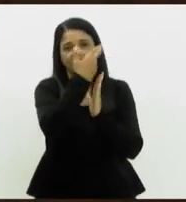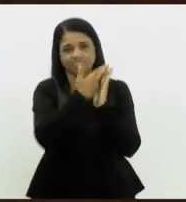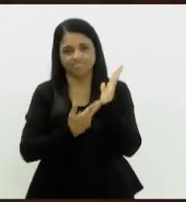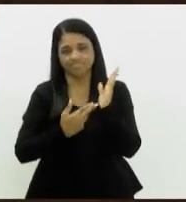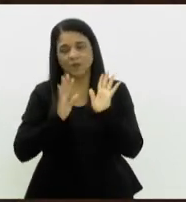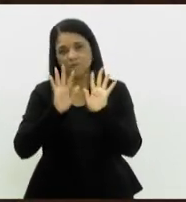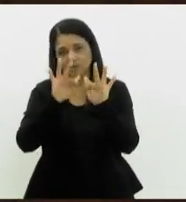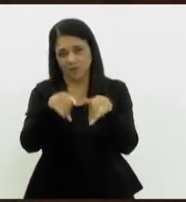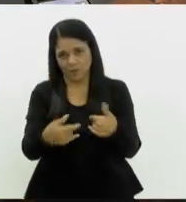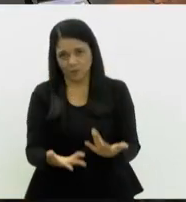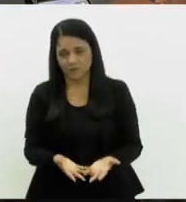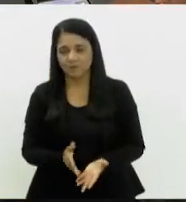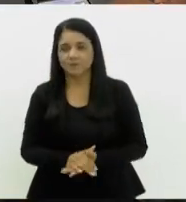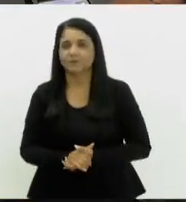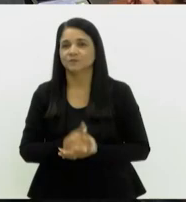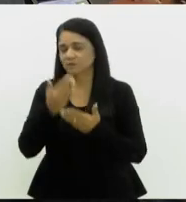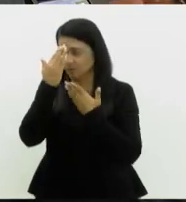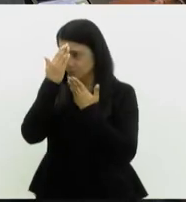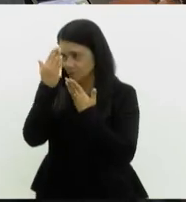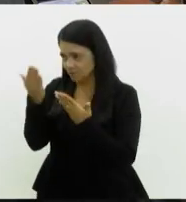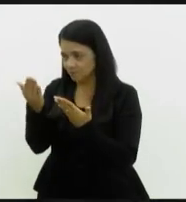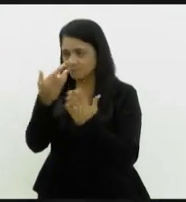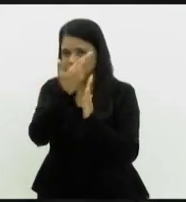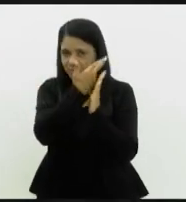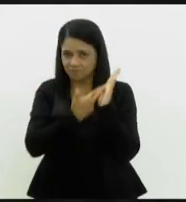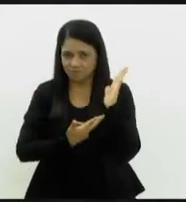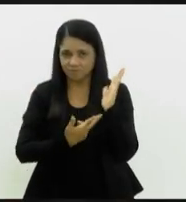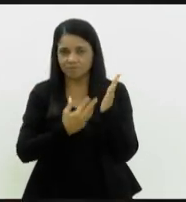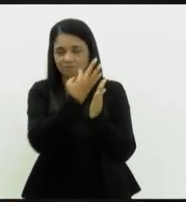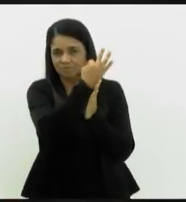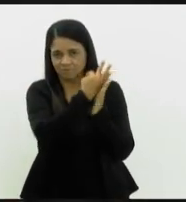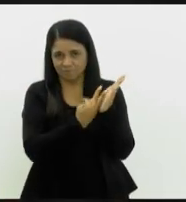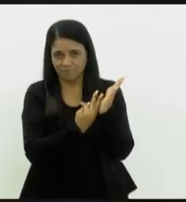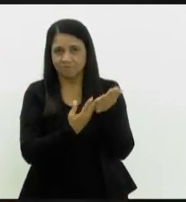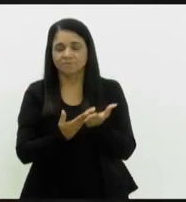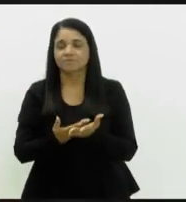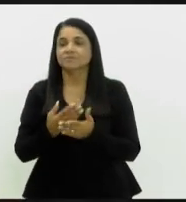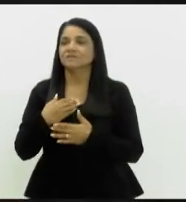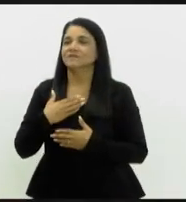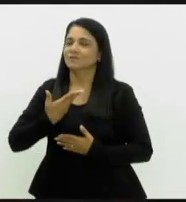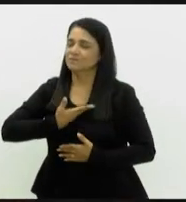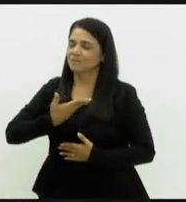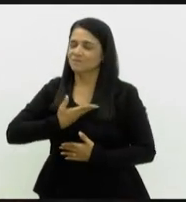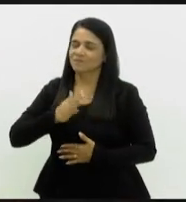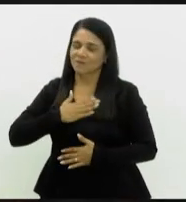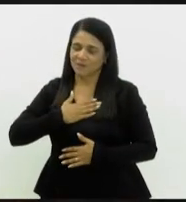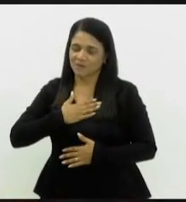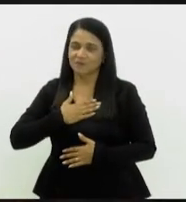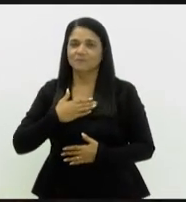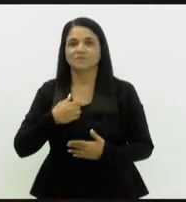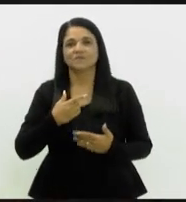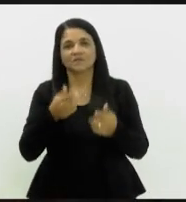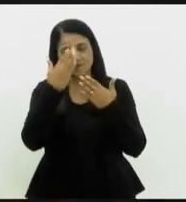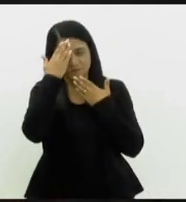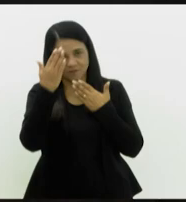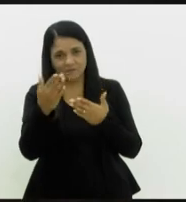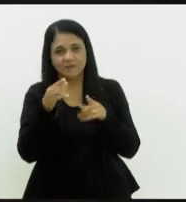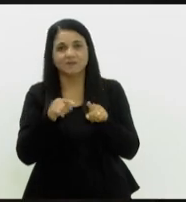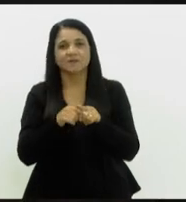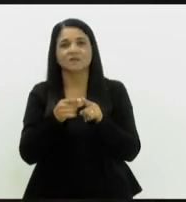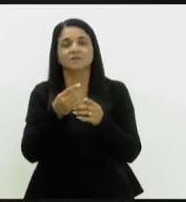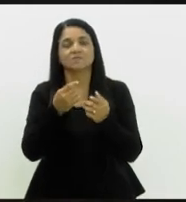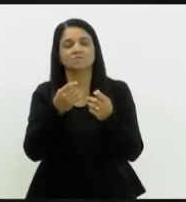redação. Muito obrigado, querido amigo, doutor Serginho. Pela Comissão de Economia, Indústria e Comércio,